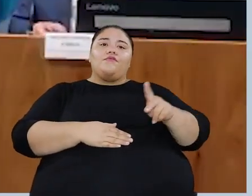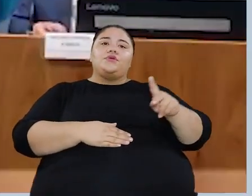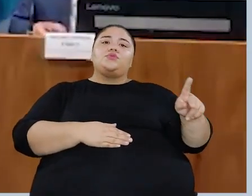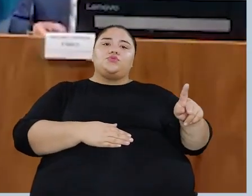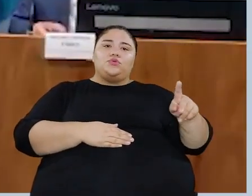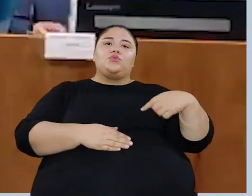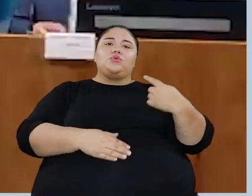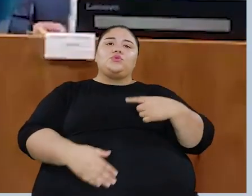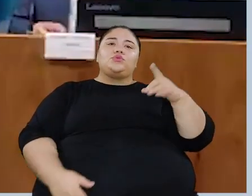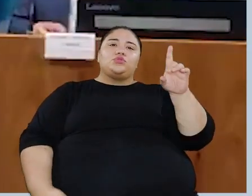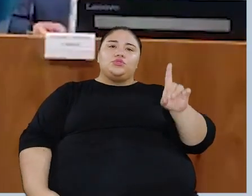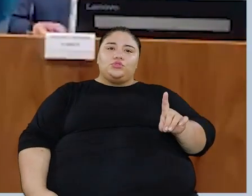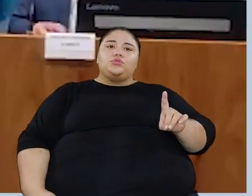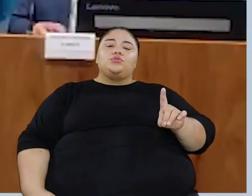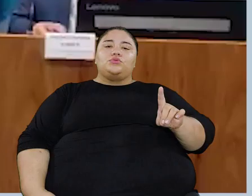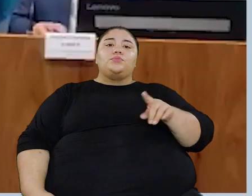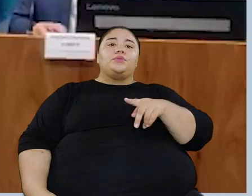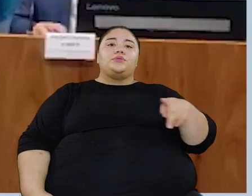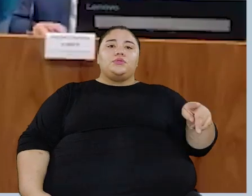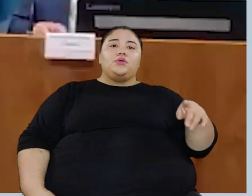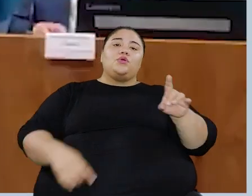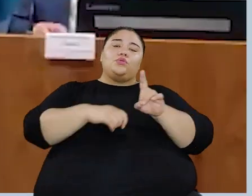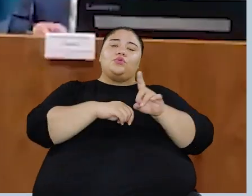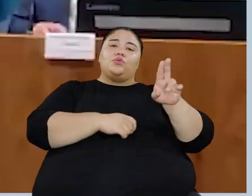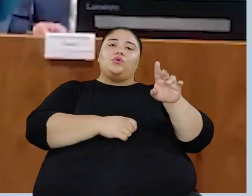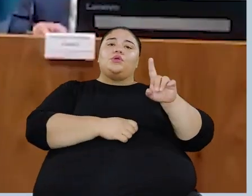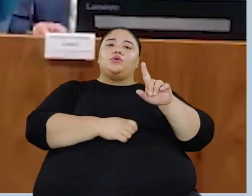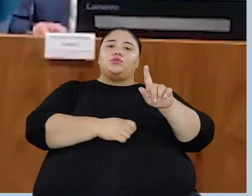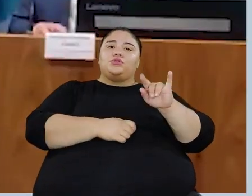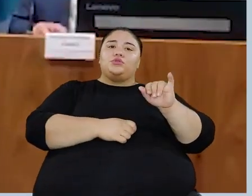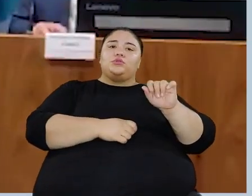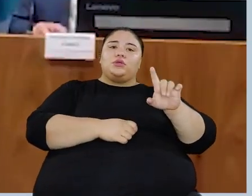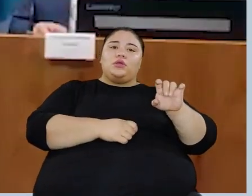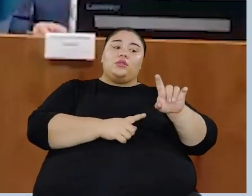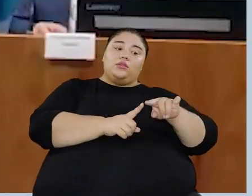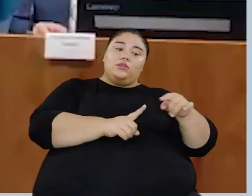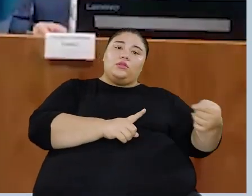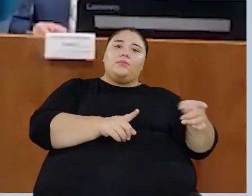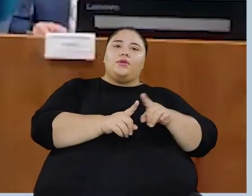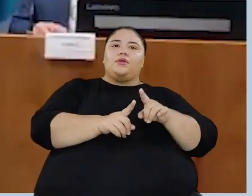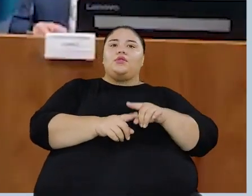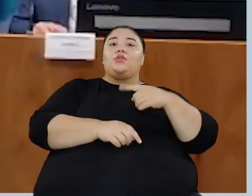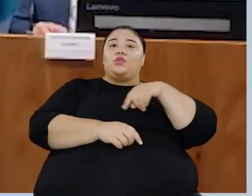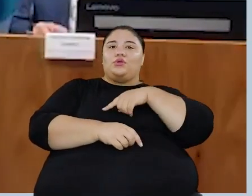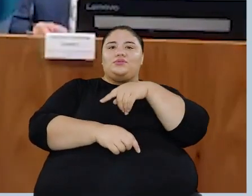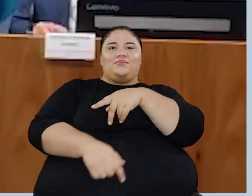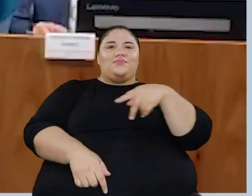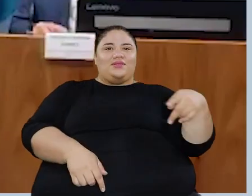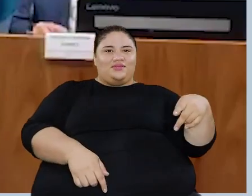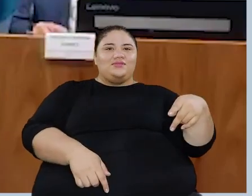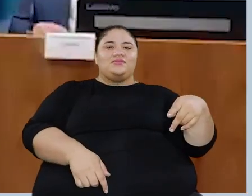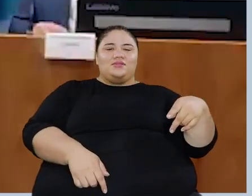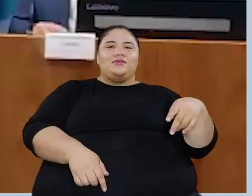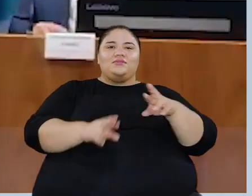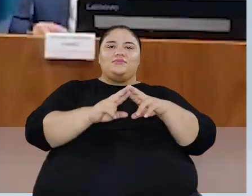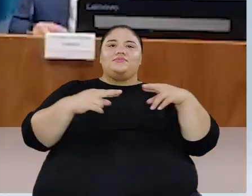ao professor, nosso querido doutor Mairan, ou a doutora Gisele também, na sequência. Nossa presidente